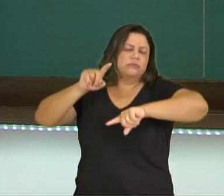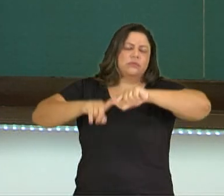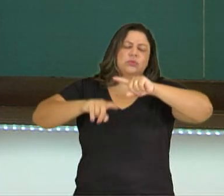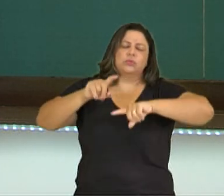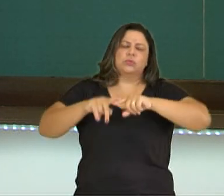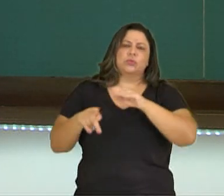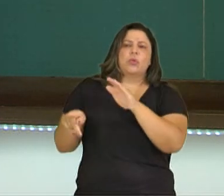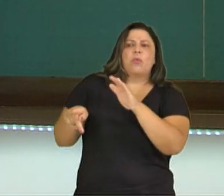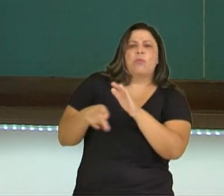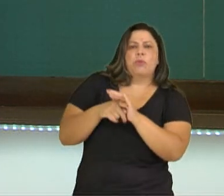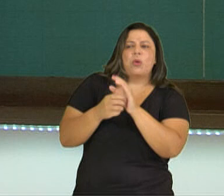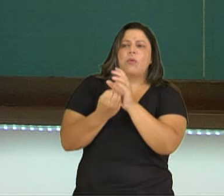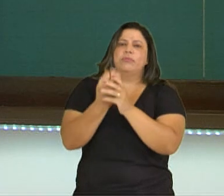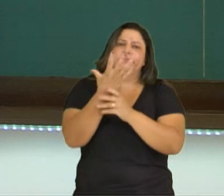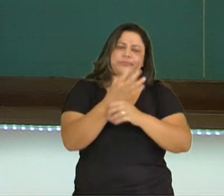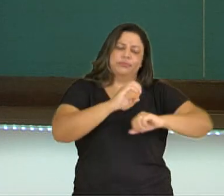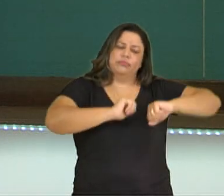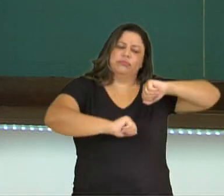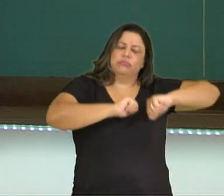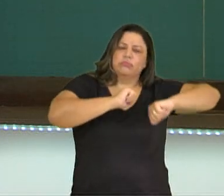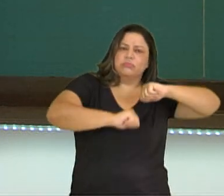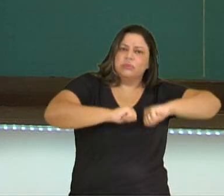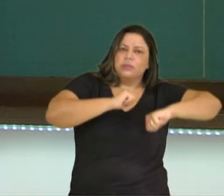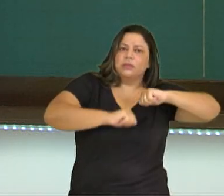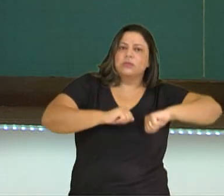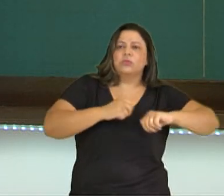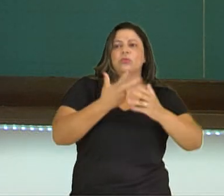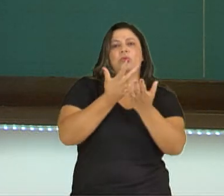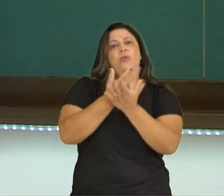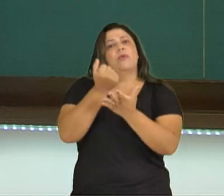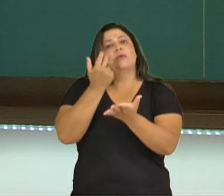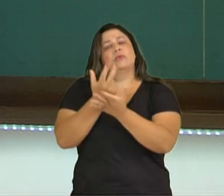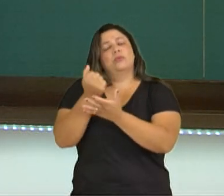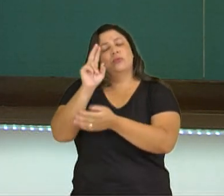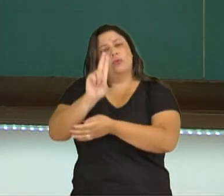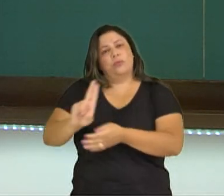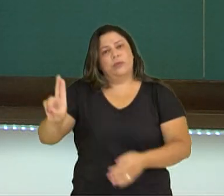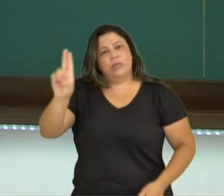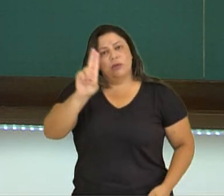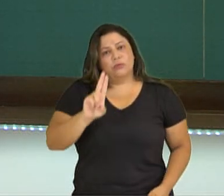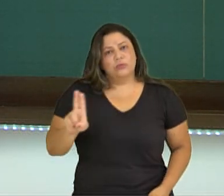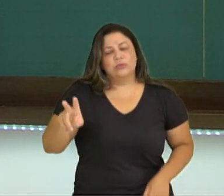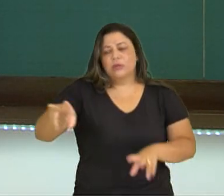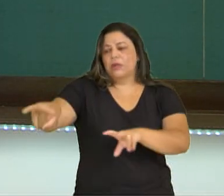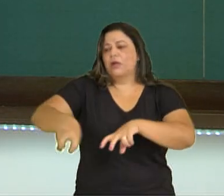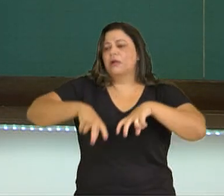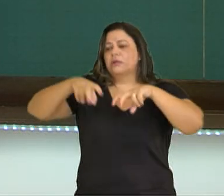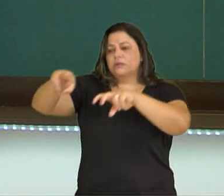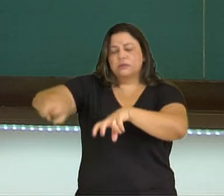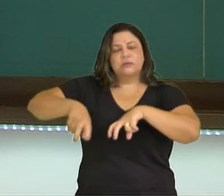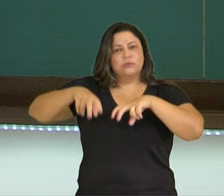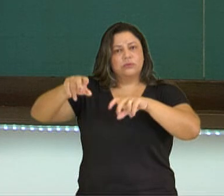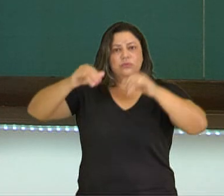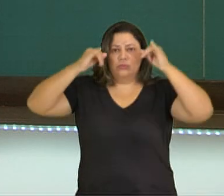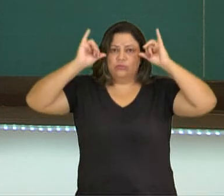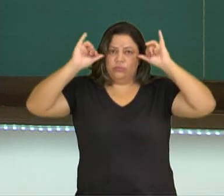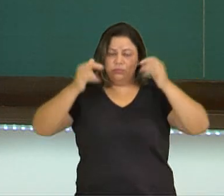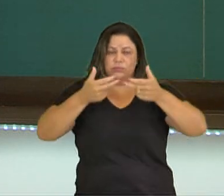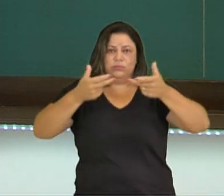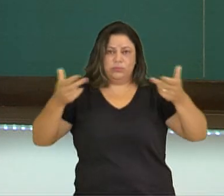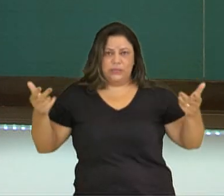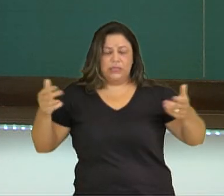industrializados, fabricados na indústria e que nós vamos comprar, vamos utilizar. Da agricultura ou da agropecuária ali, por